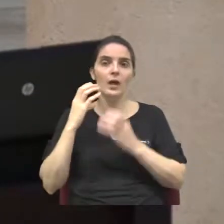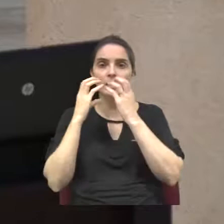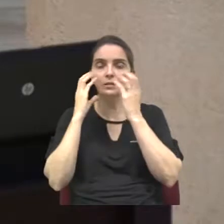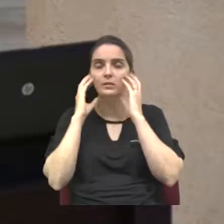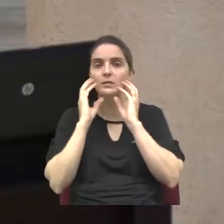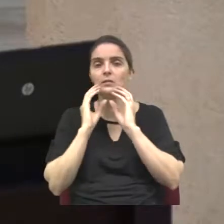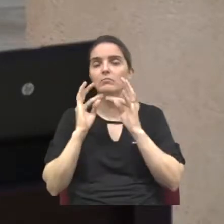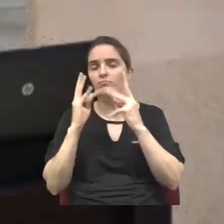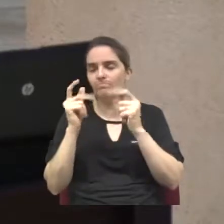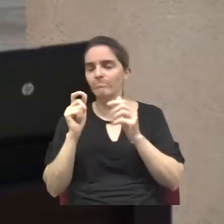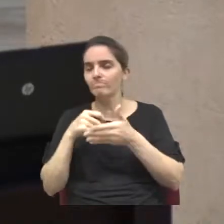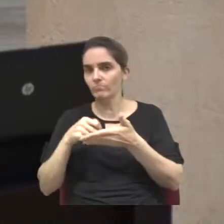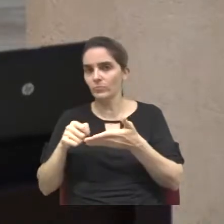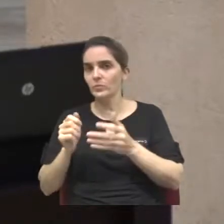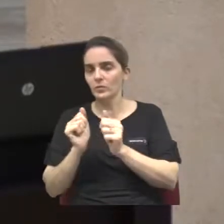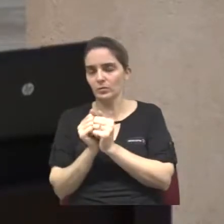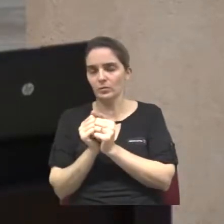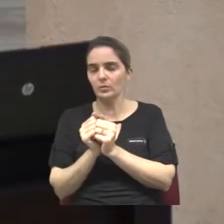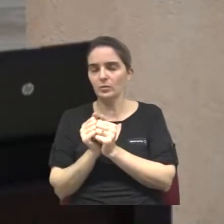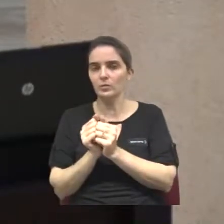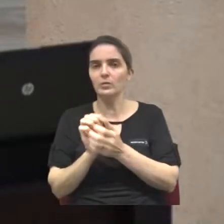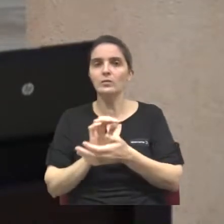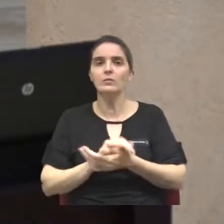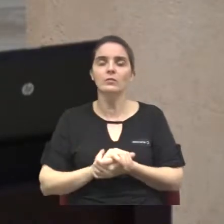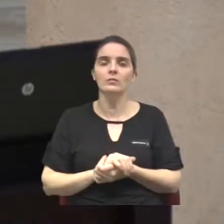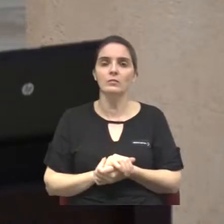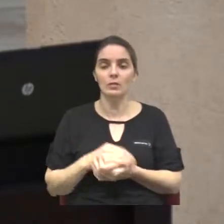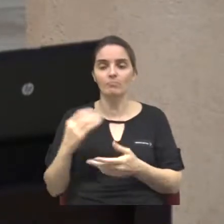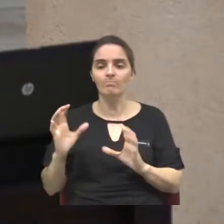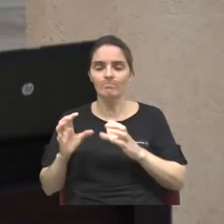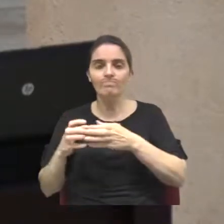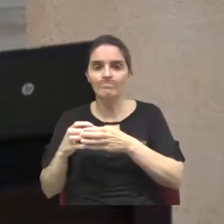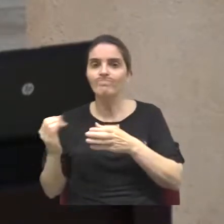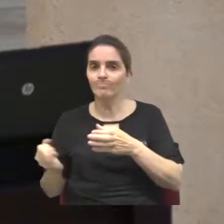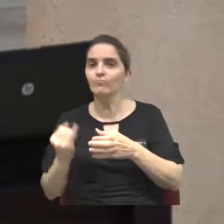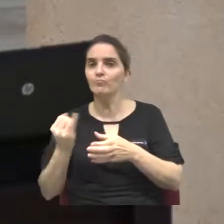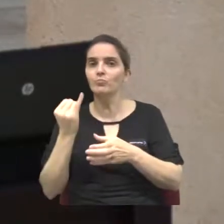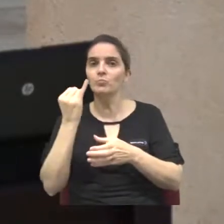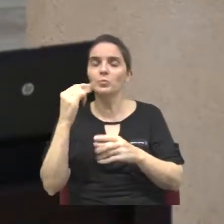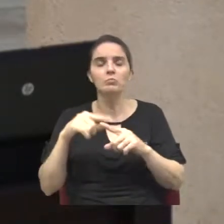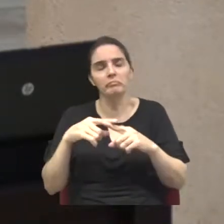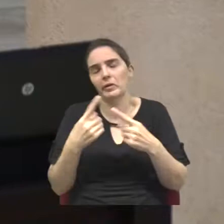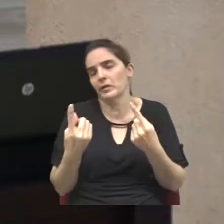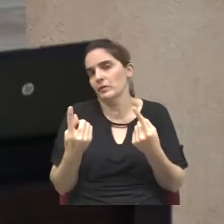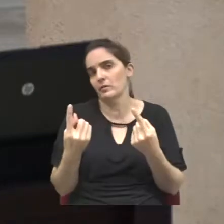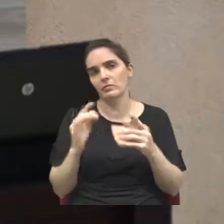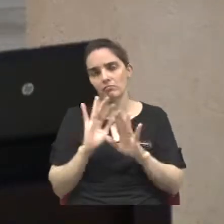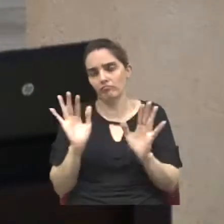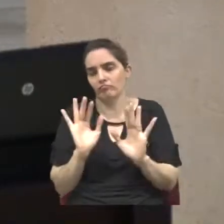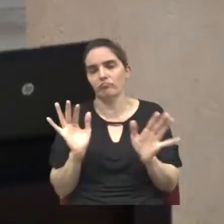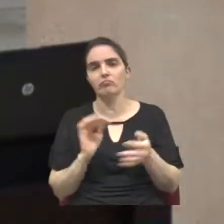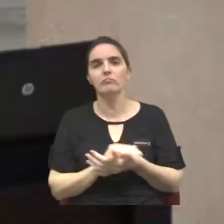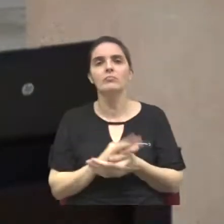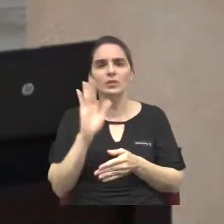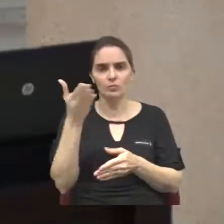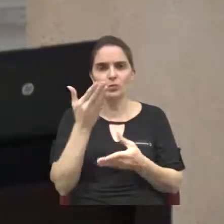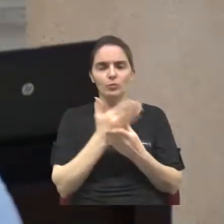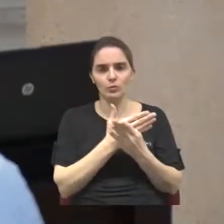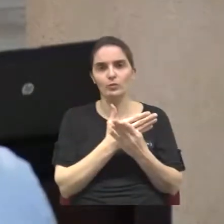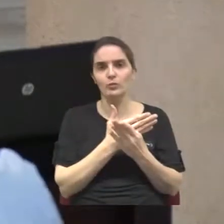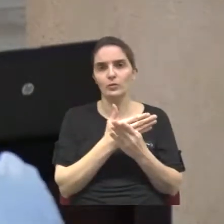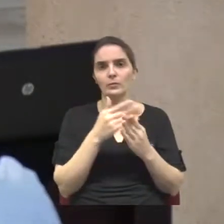vereadores que já iam fazer frente dessa importante fazer frente. Mas já está protocolado o projeto 26,